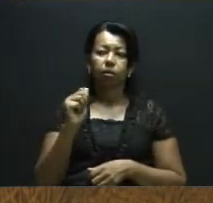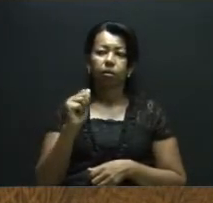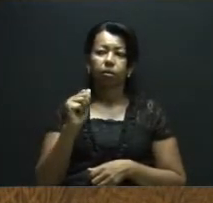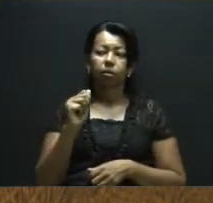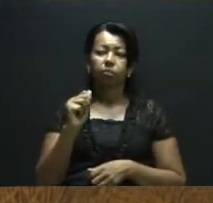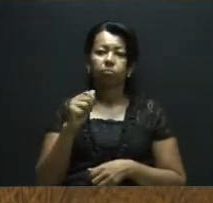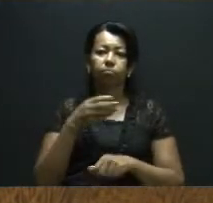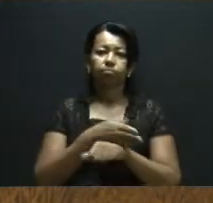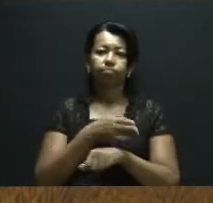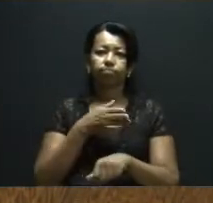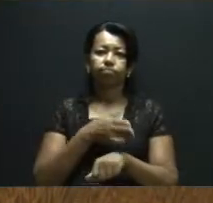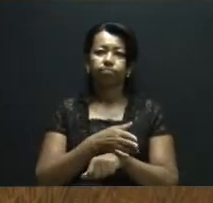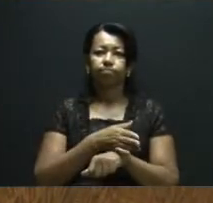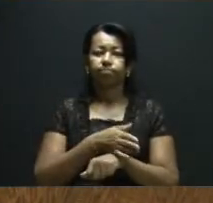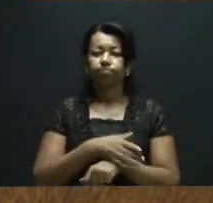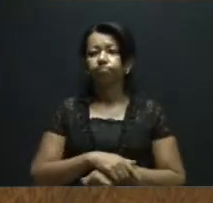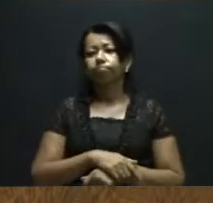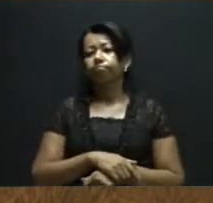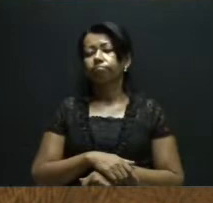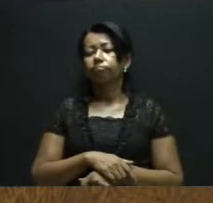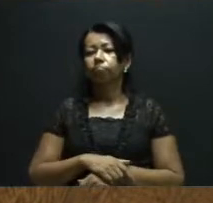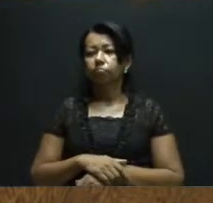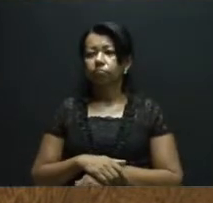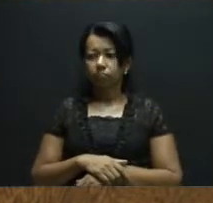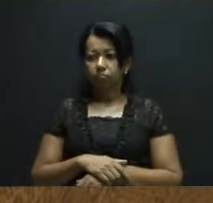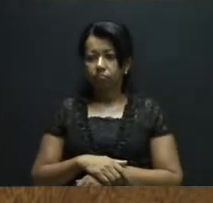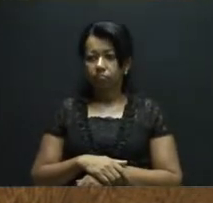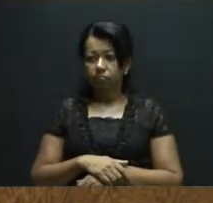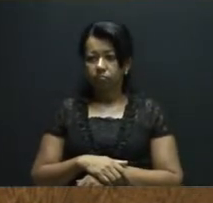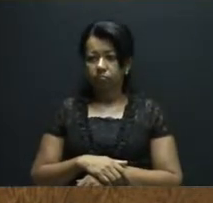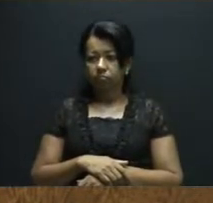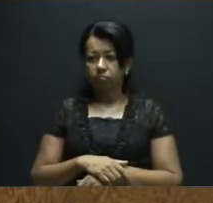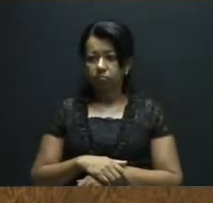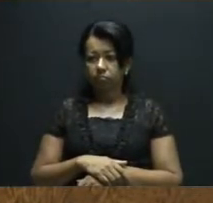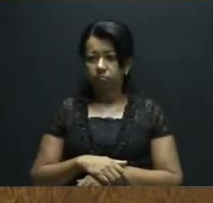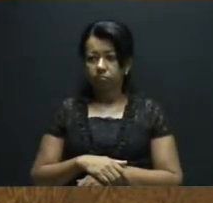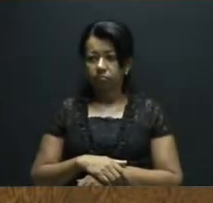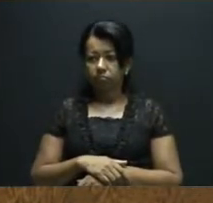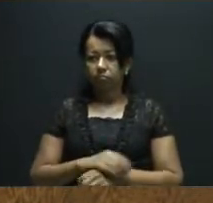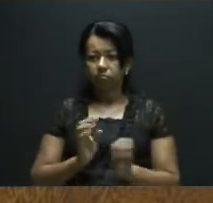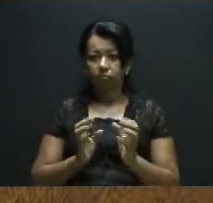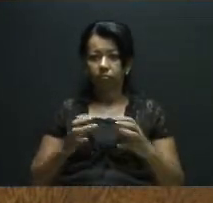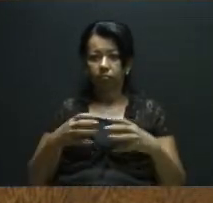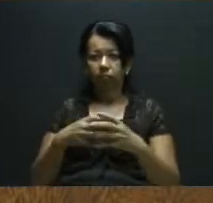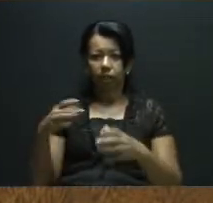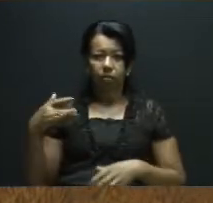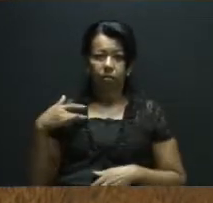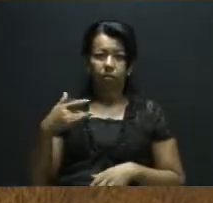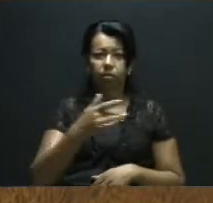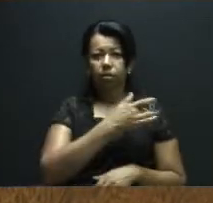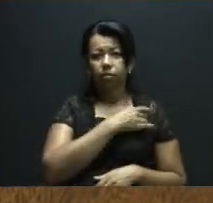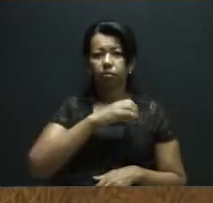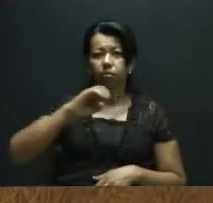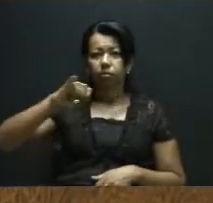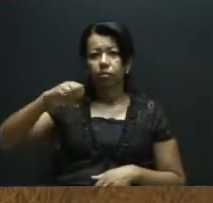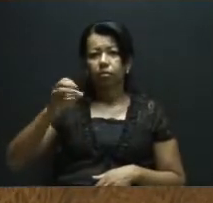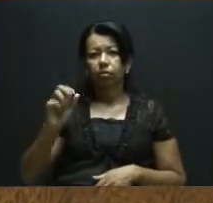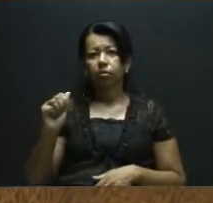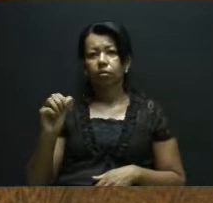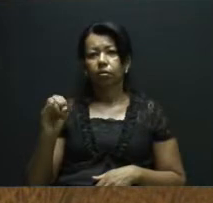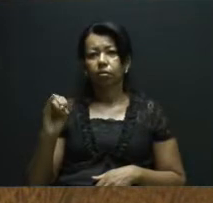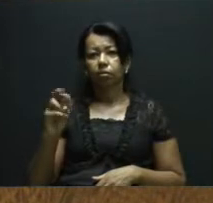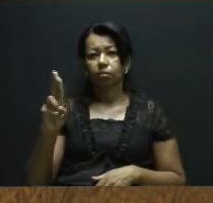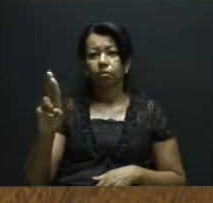membro da comissão de saúde jair ferreira